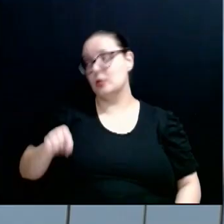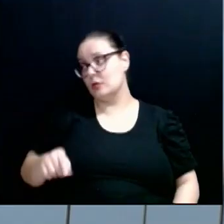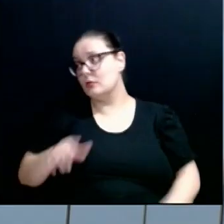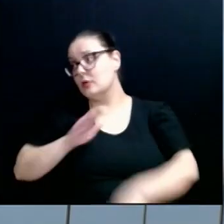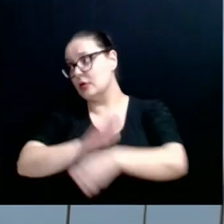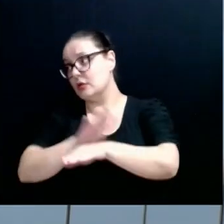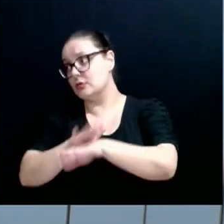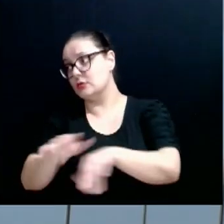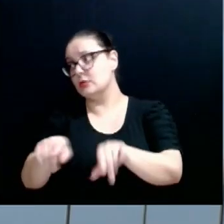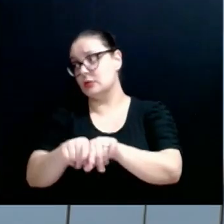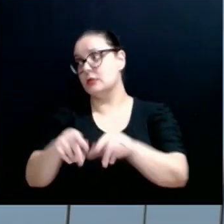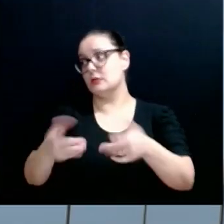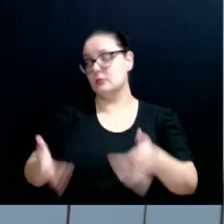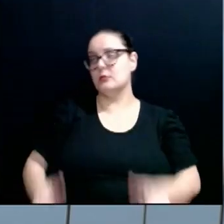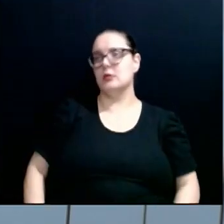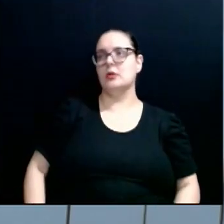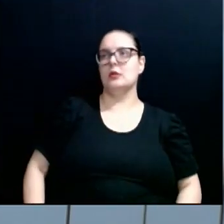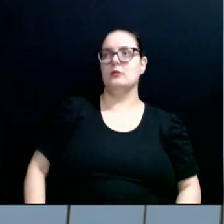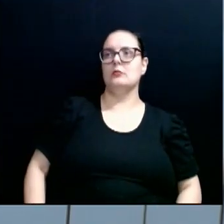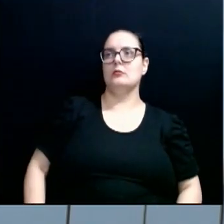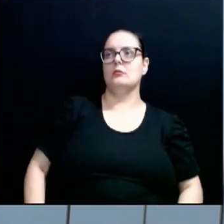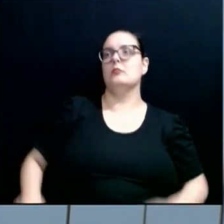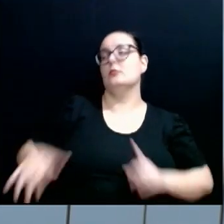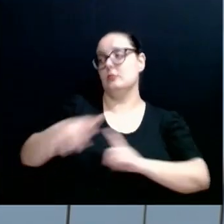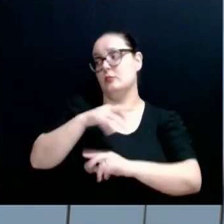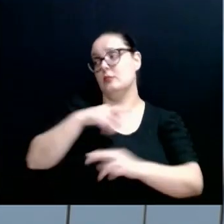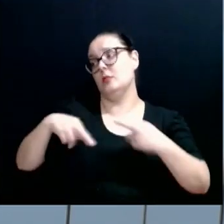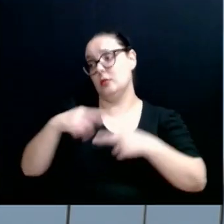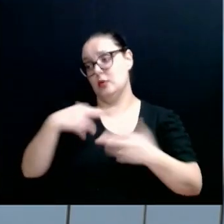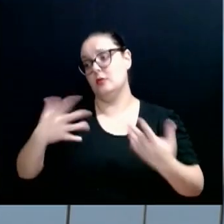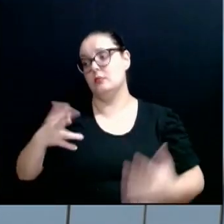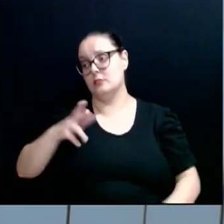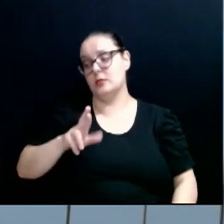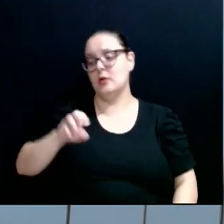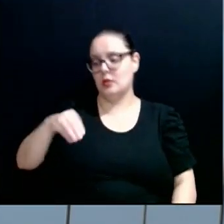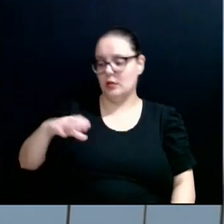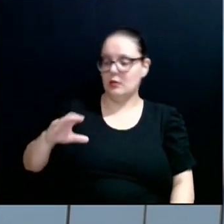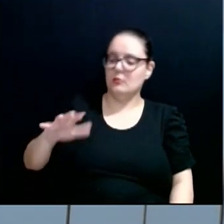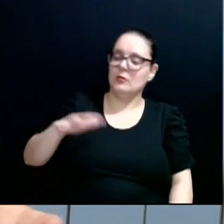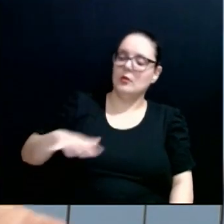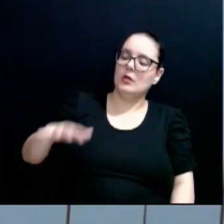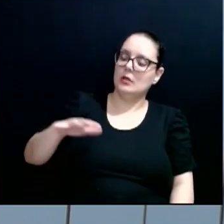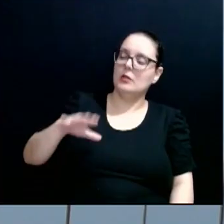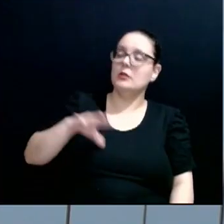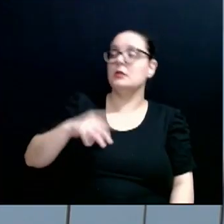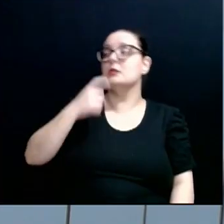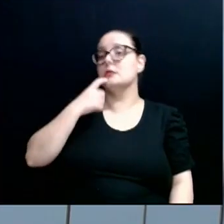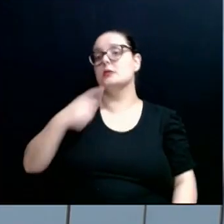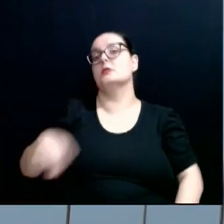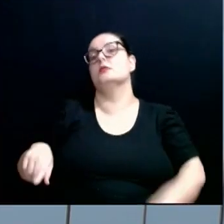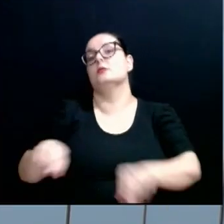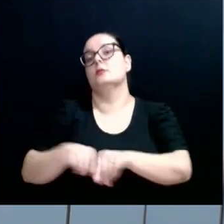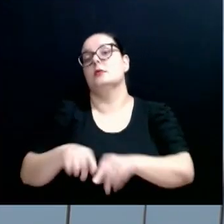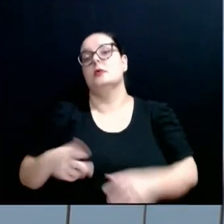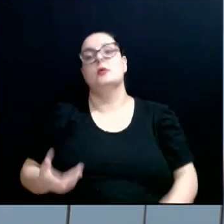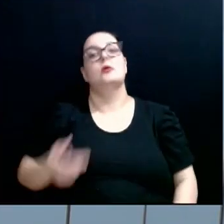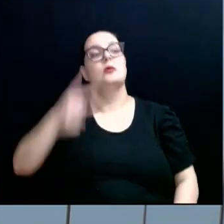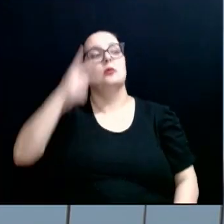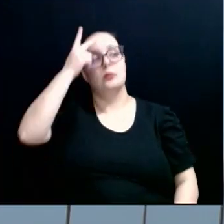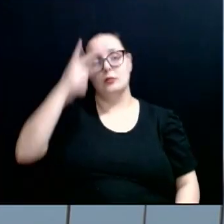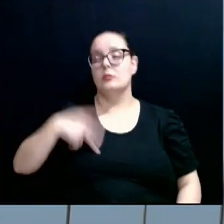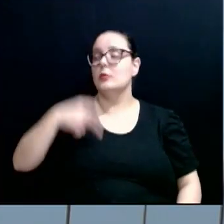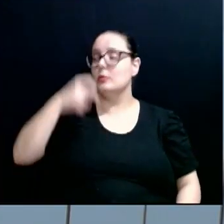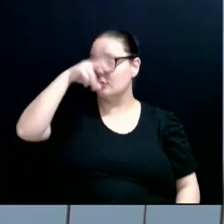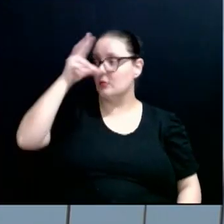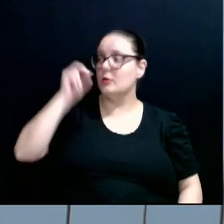pelas questões ambientais na região metropolitana e na cidade de Campinas, onde o próprio prefeito tem implantado bastante